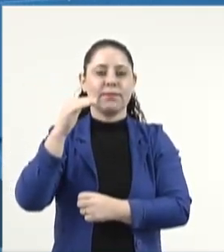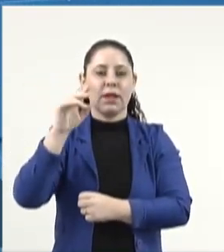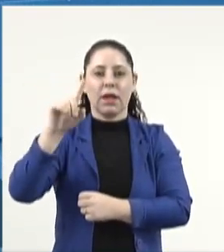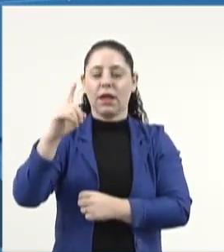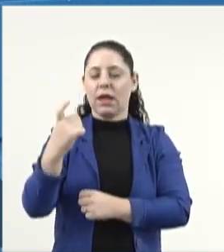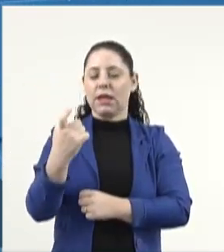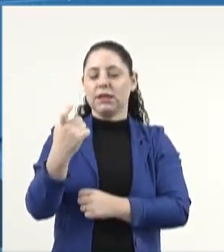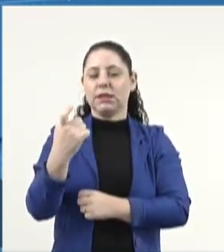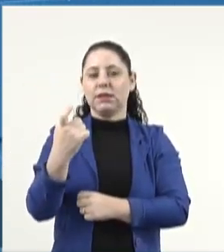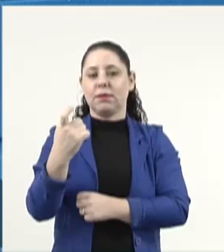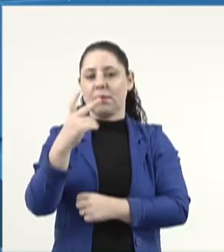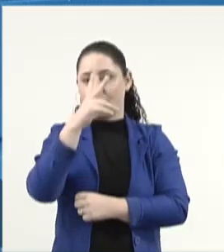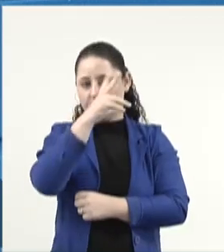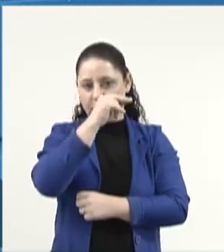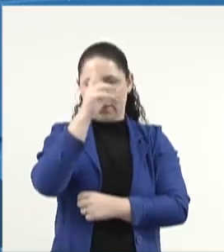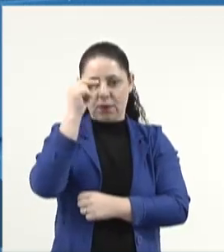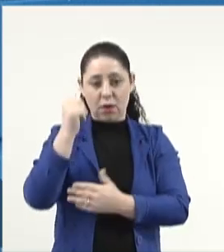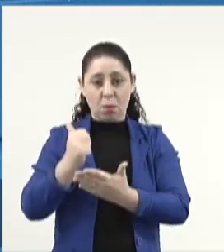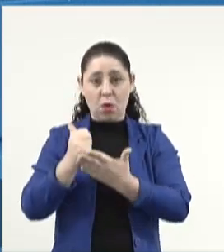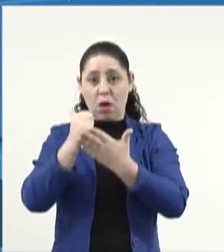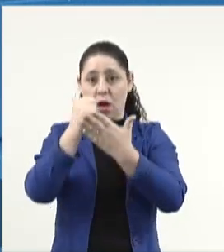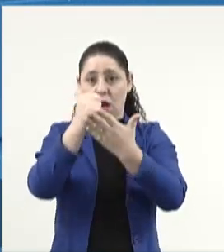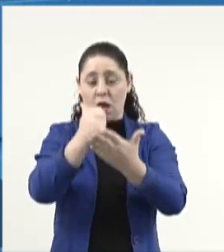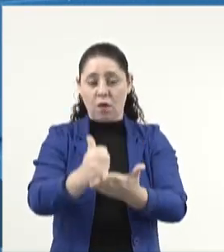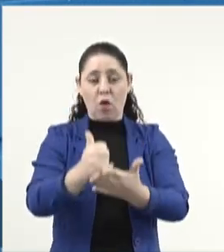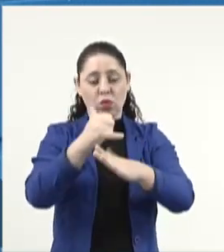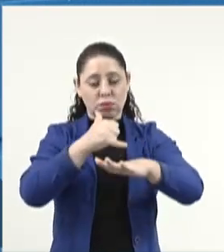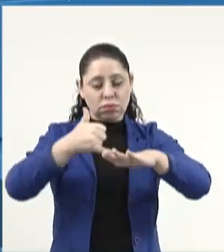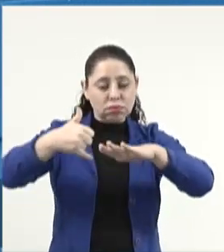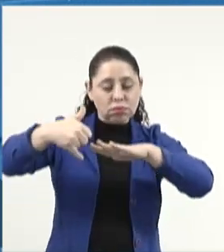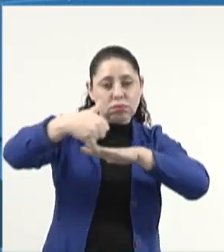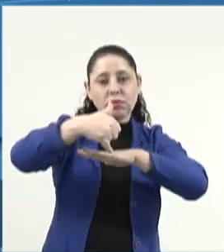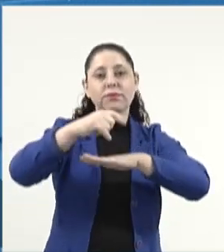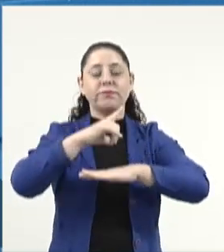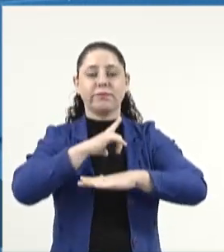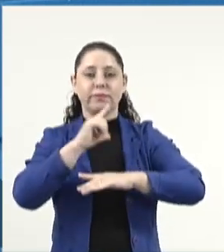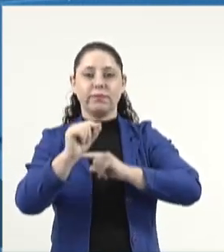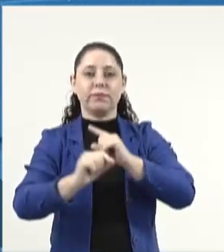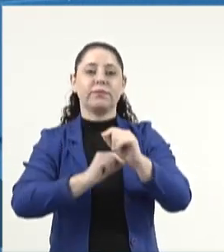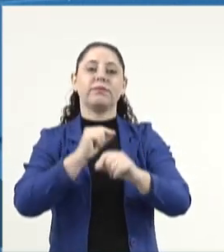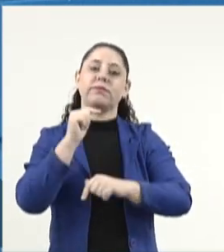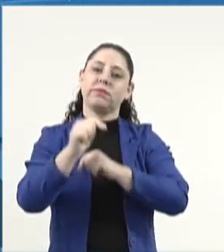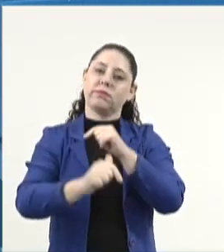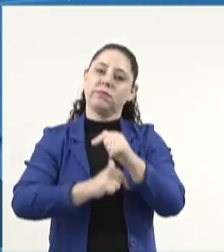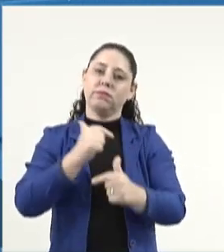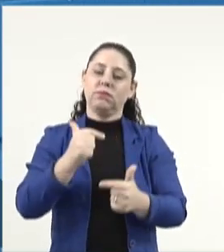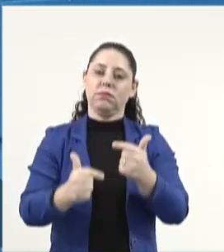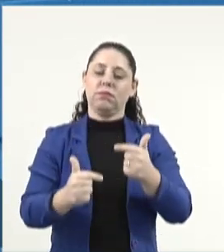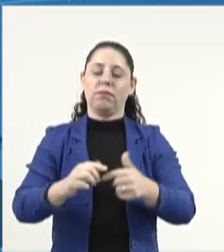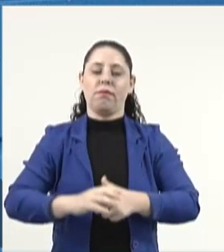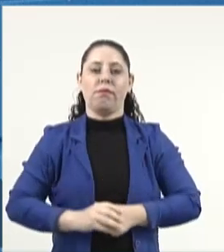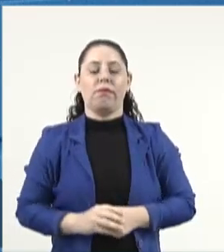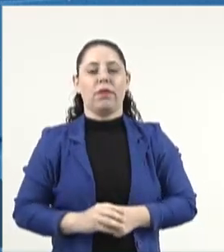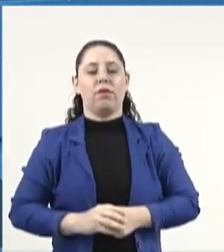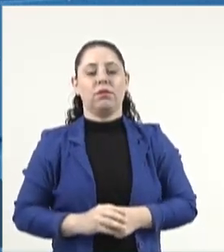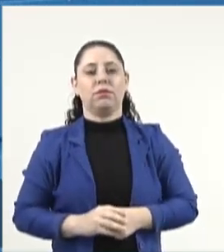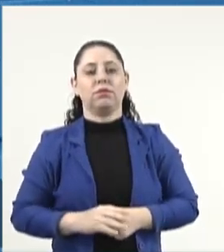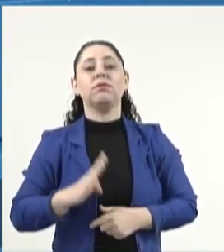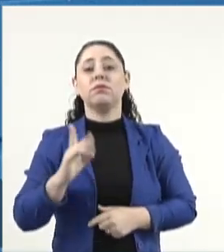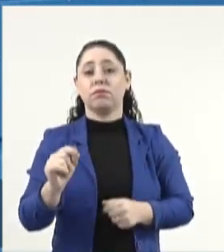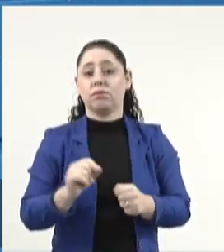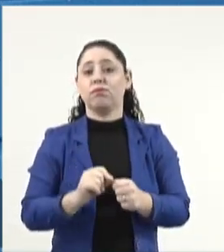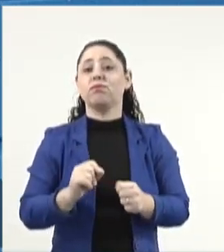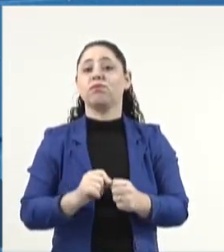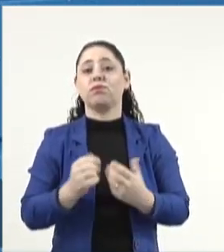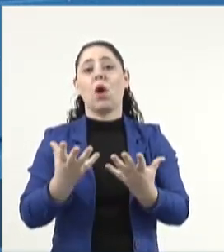ex-prefeita, me levou para Juti, para a gente ter uma atuação política lá. E nós já fizemos